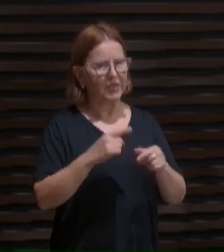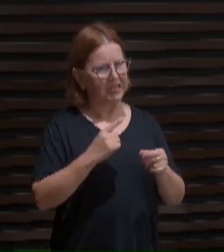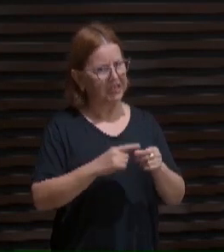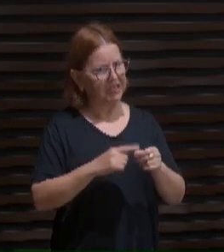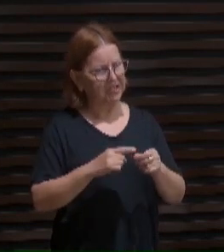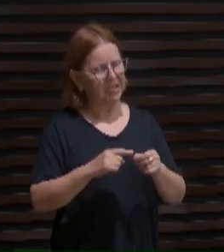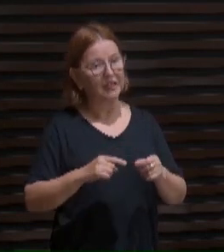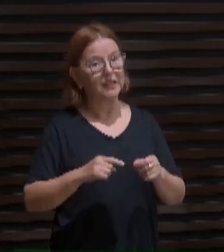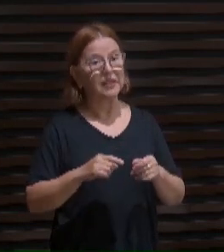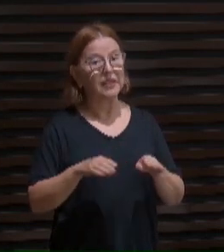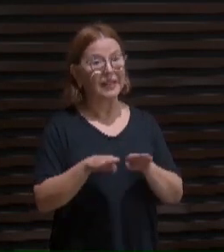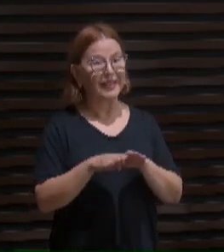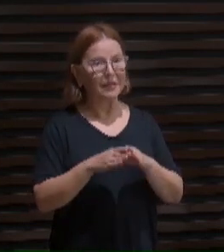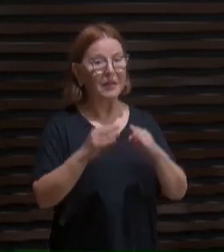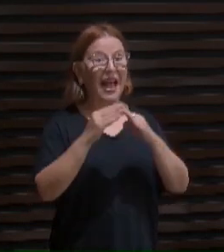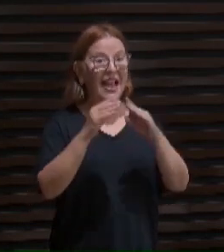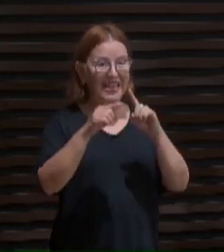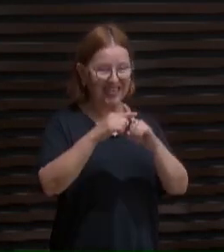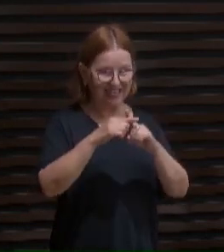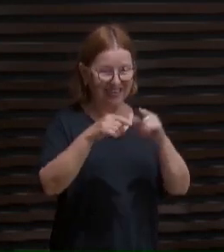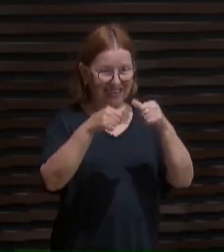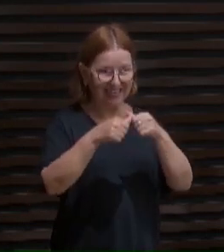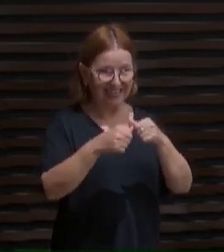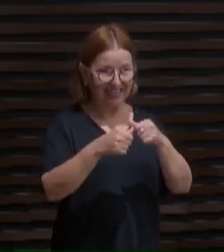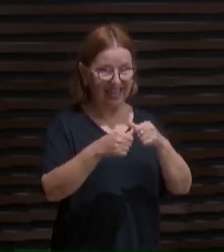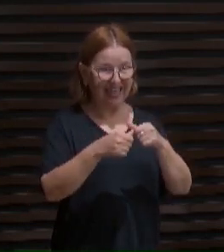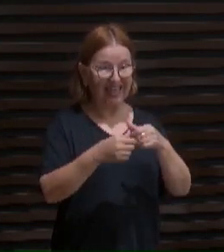ela hospeda em sua casa.